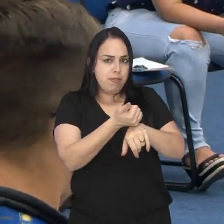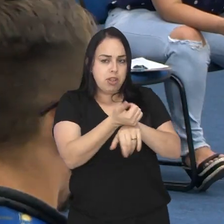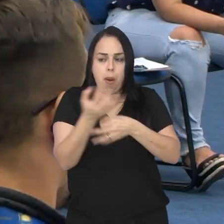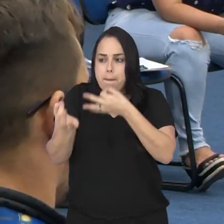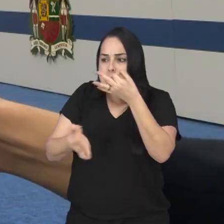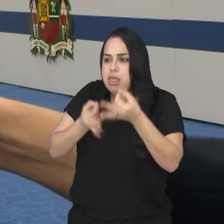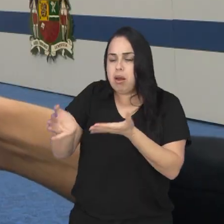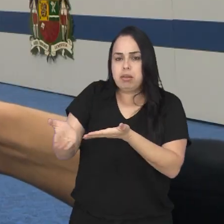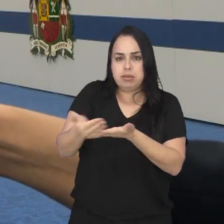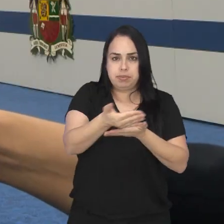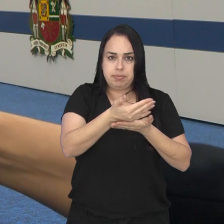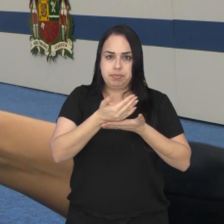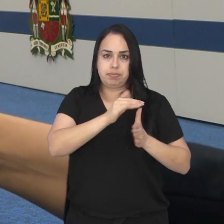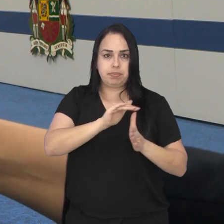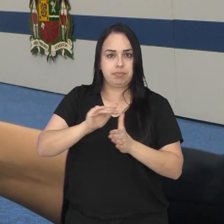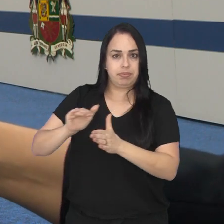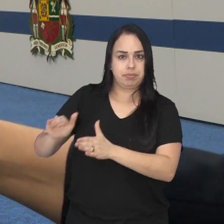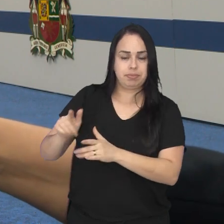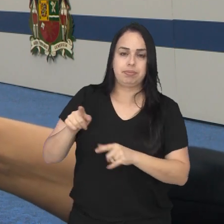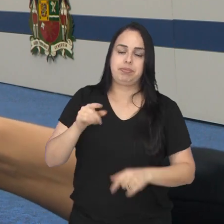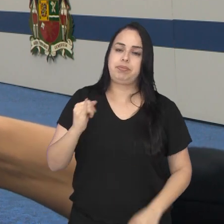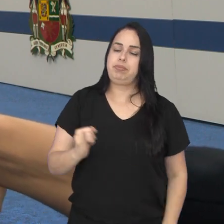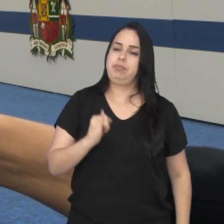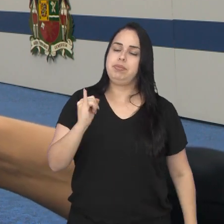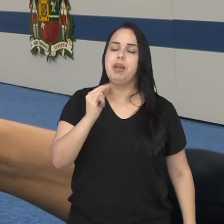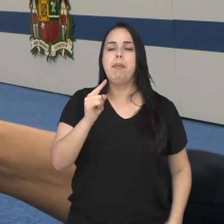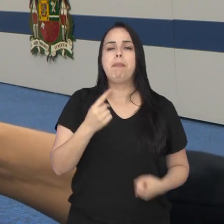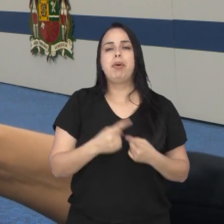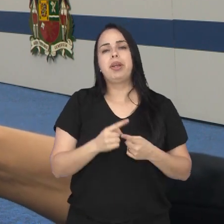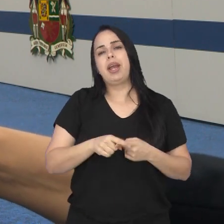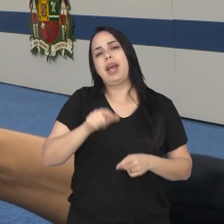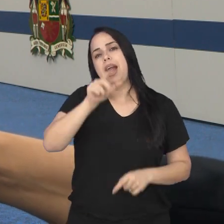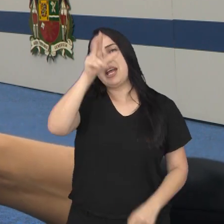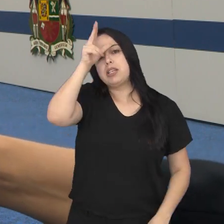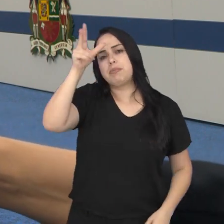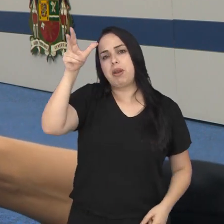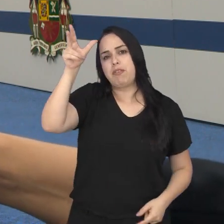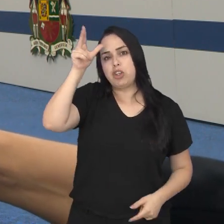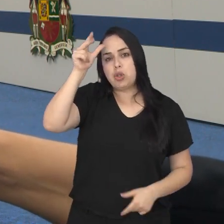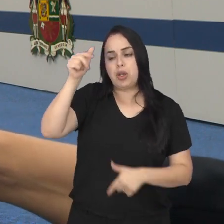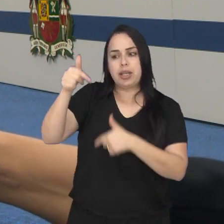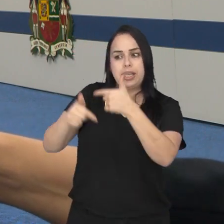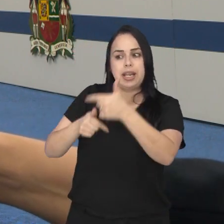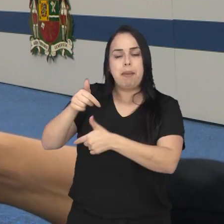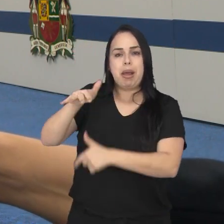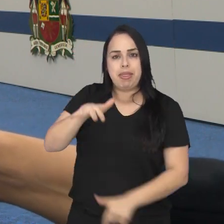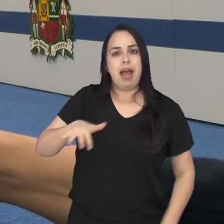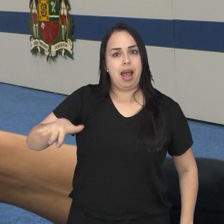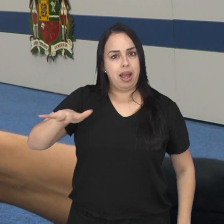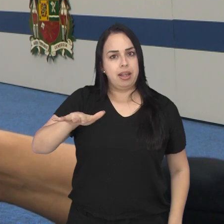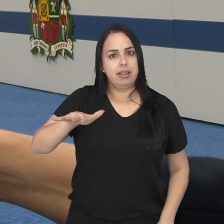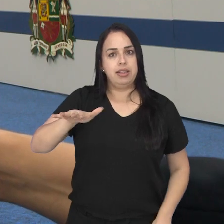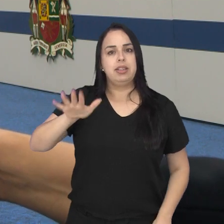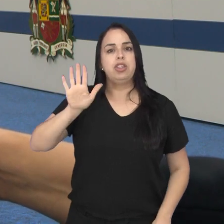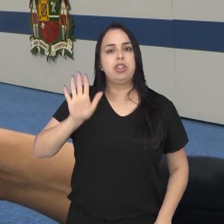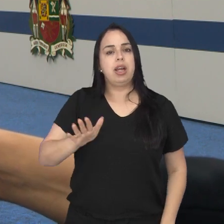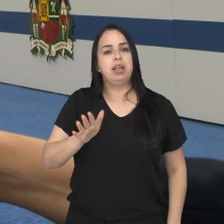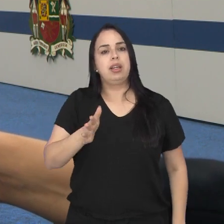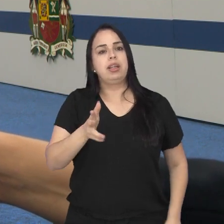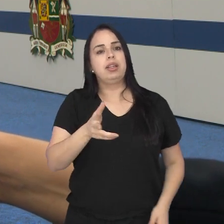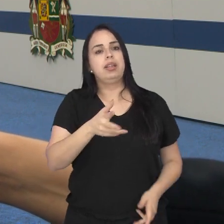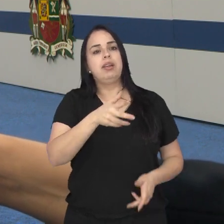profissionais foi extremamente importante porque as pessoas da prefeitura que trabalha no setores